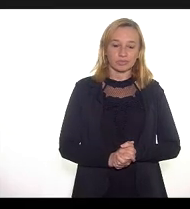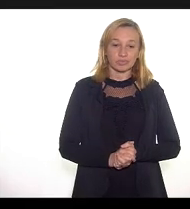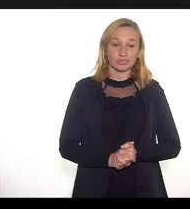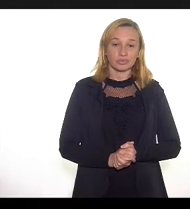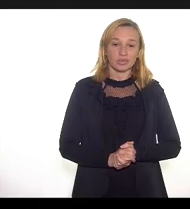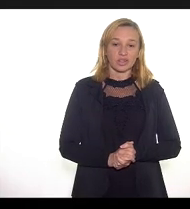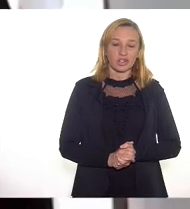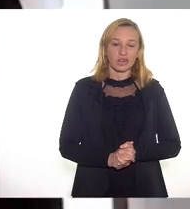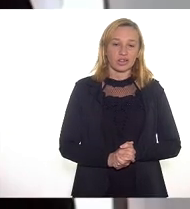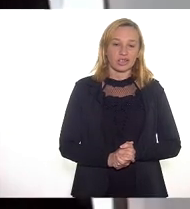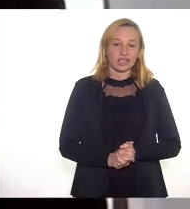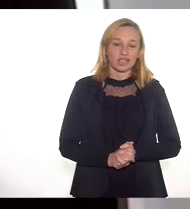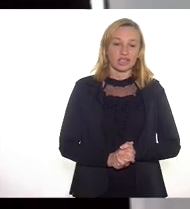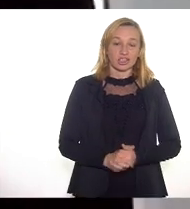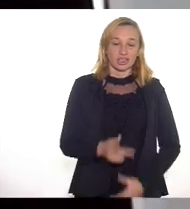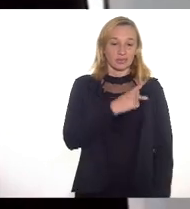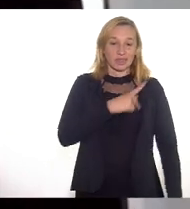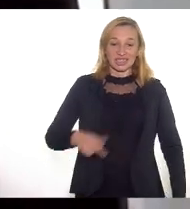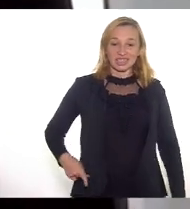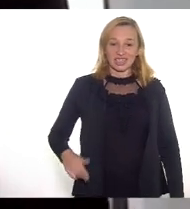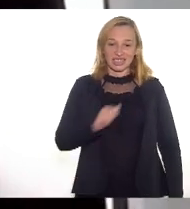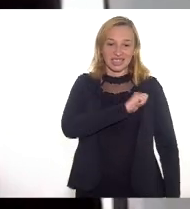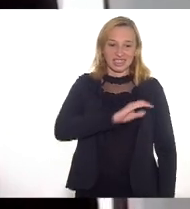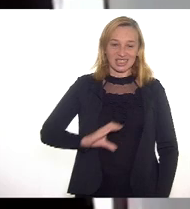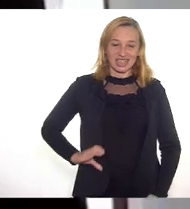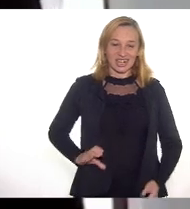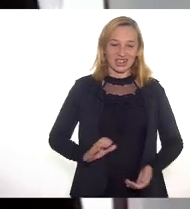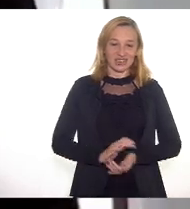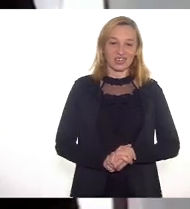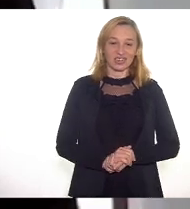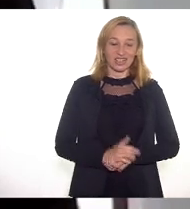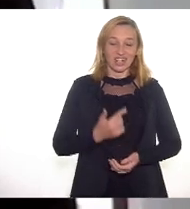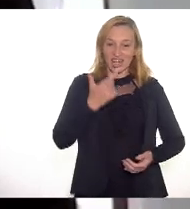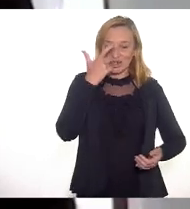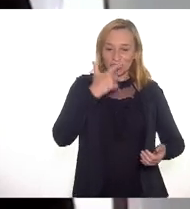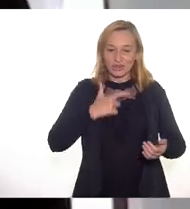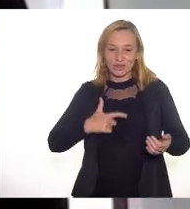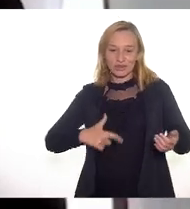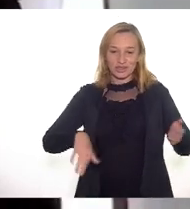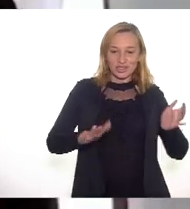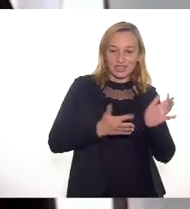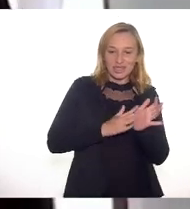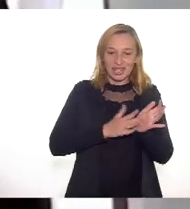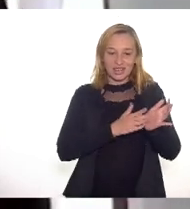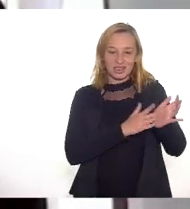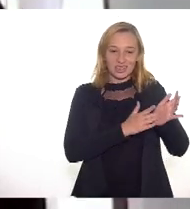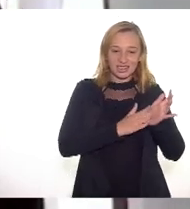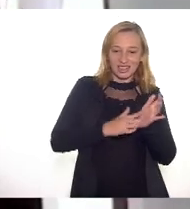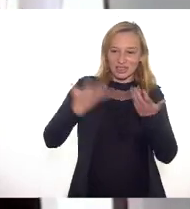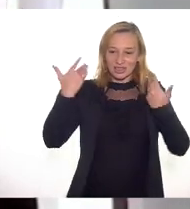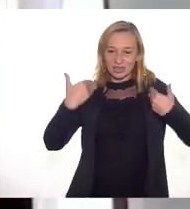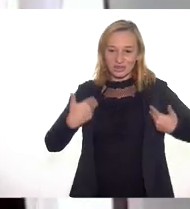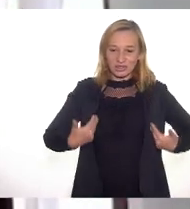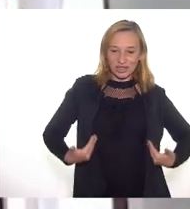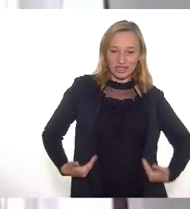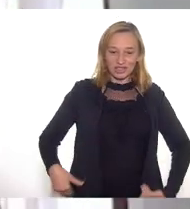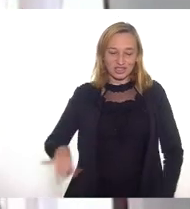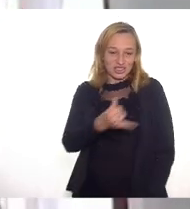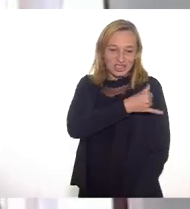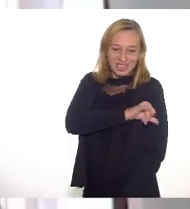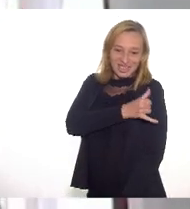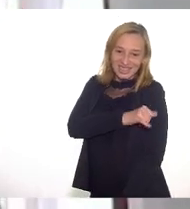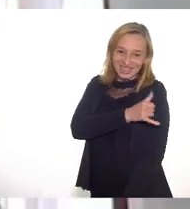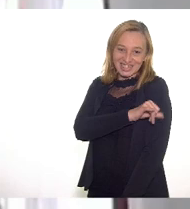Vou dar uma agora de presidente André Siciliano. Eu sou do samba, sou natural aqui do Rio